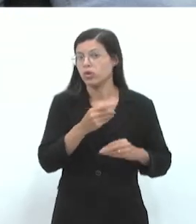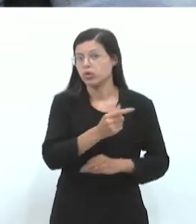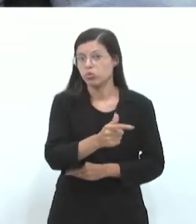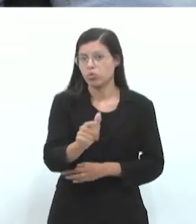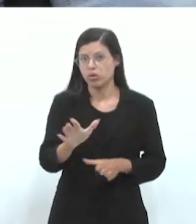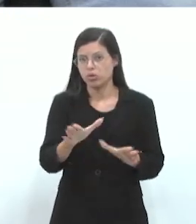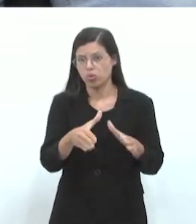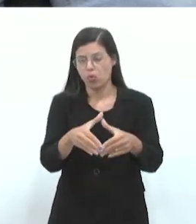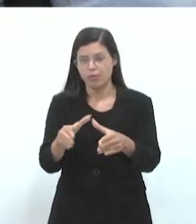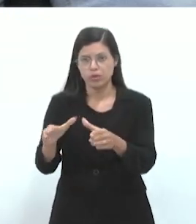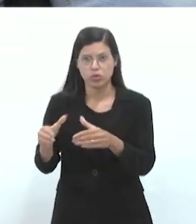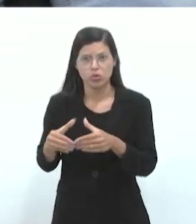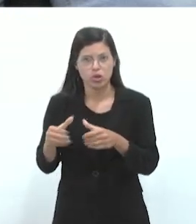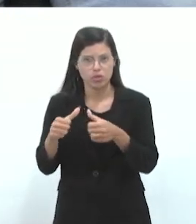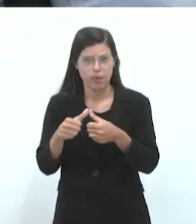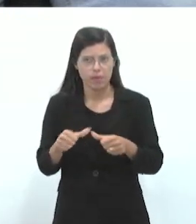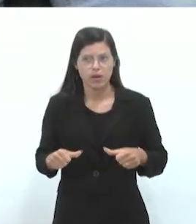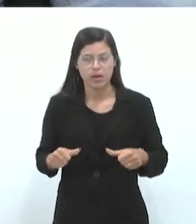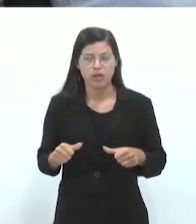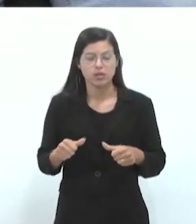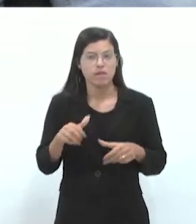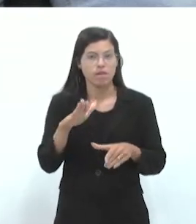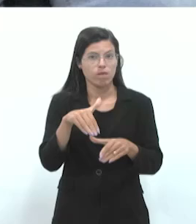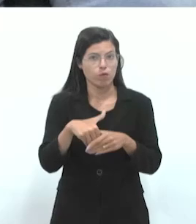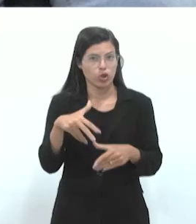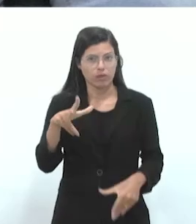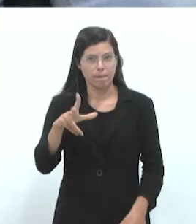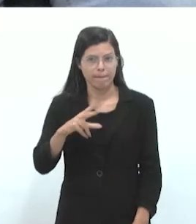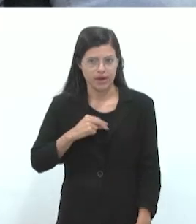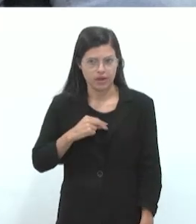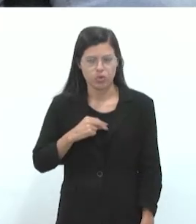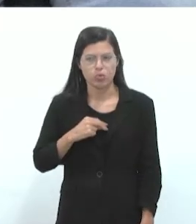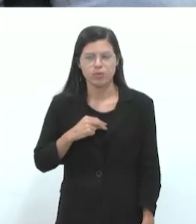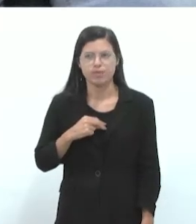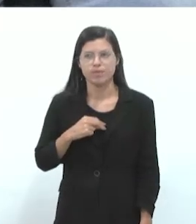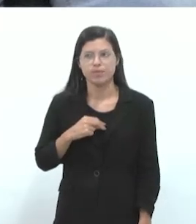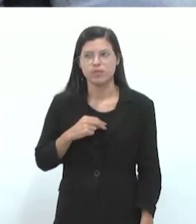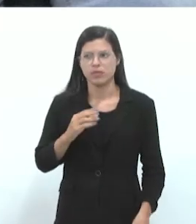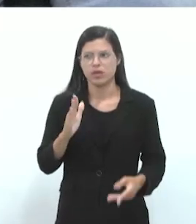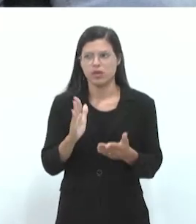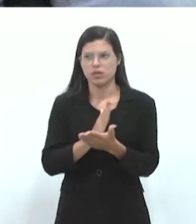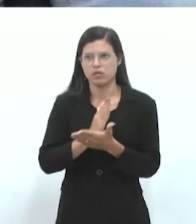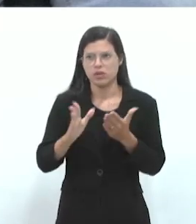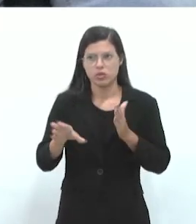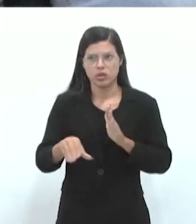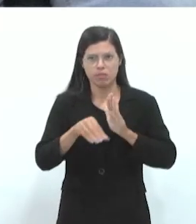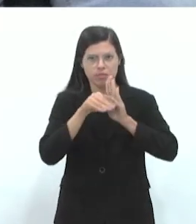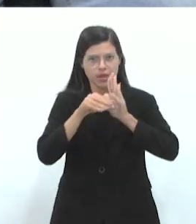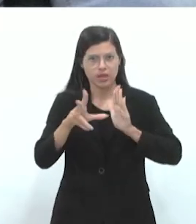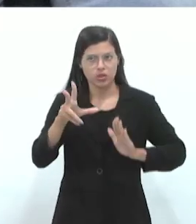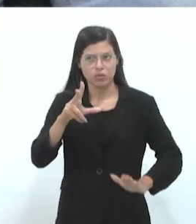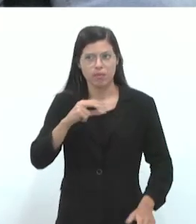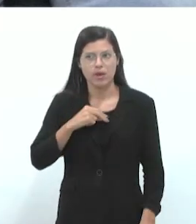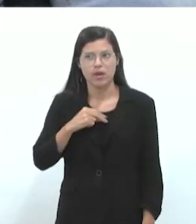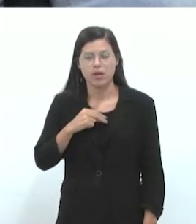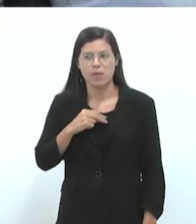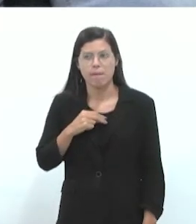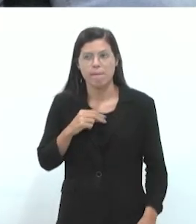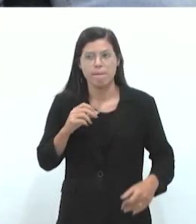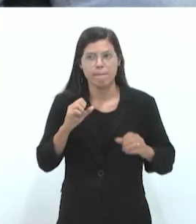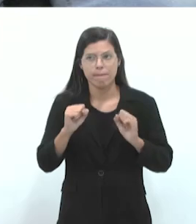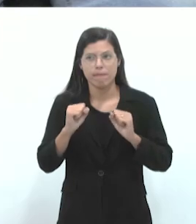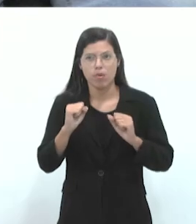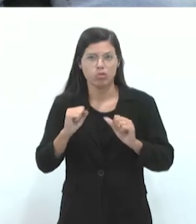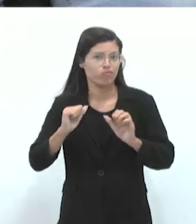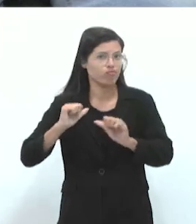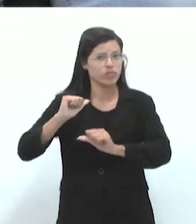permanentes, elas votam mérito. E, muitas vezes, uma emenda de mérito pode, na forma,